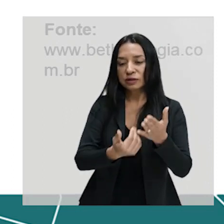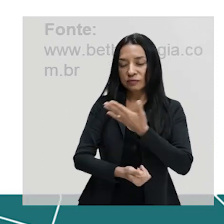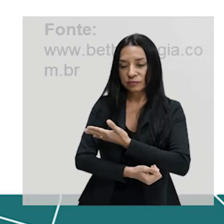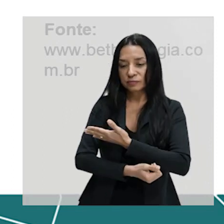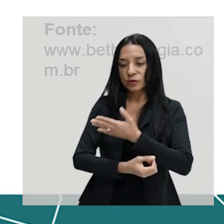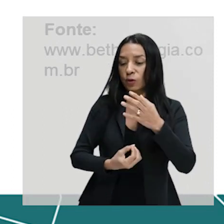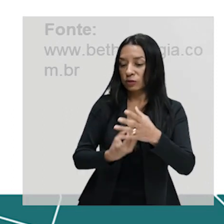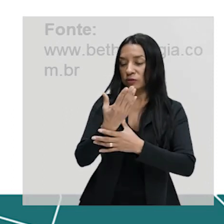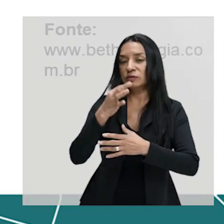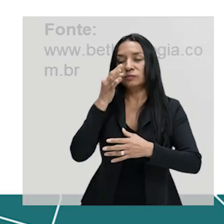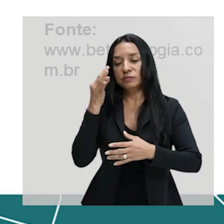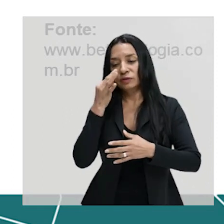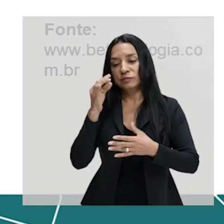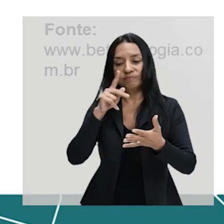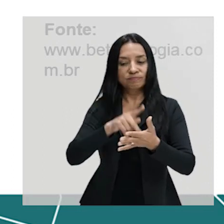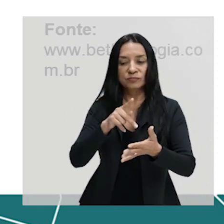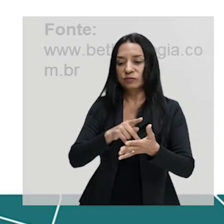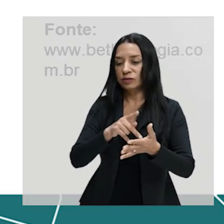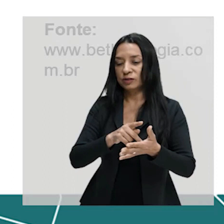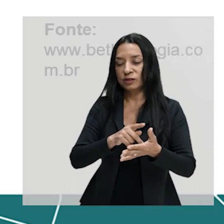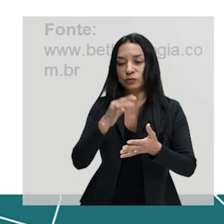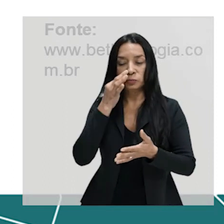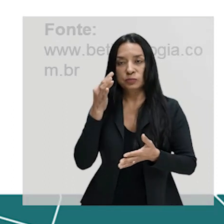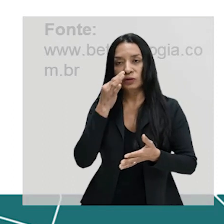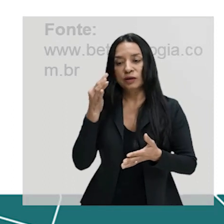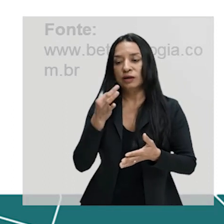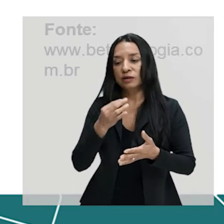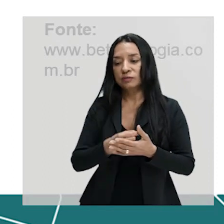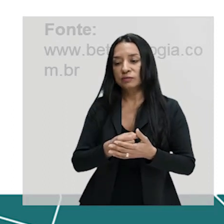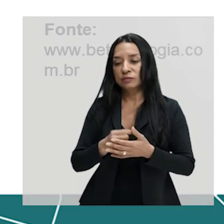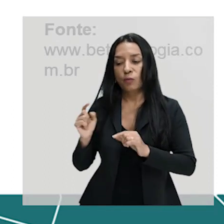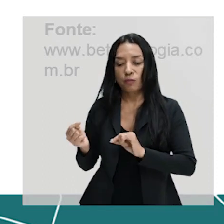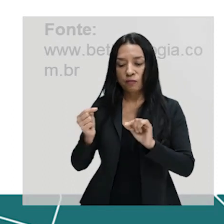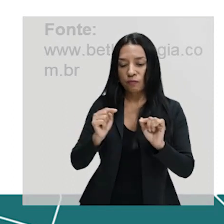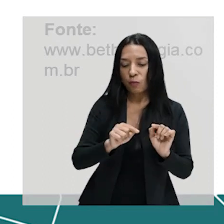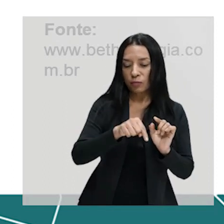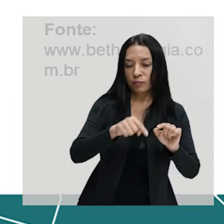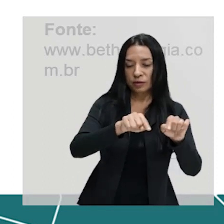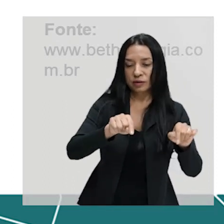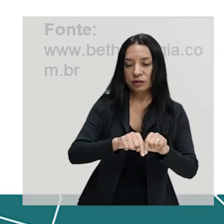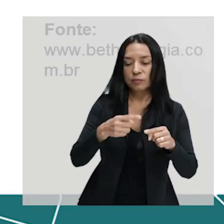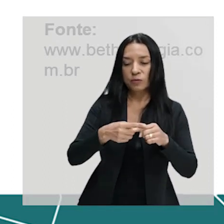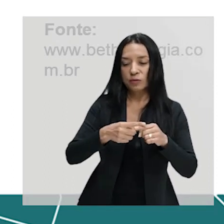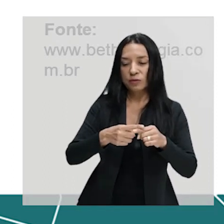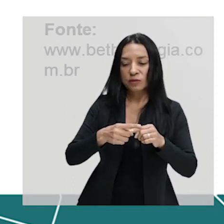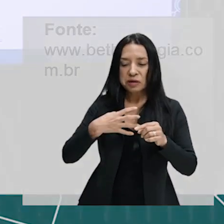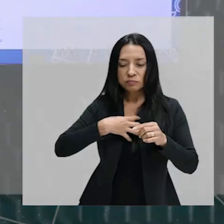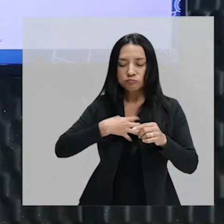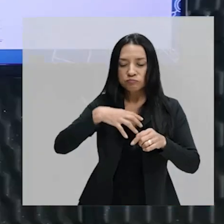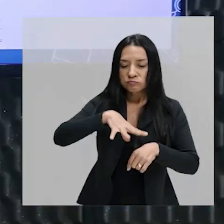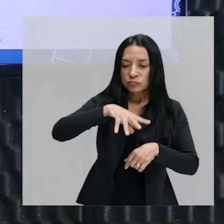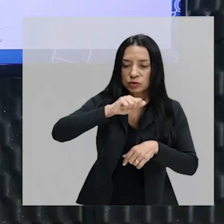originado esses ratos mas na verdade os ratos né pessoal Eles foram para aquele local que eles tiram o cheiro